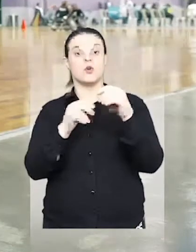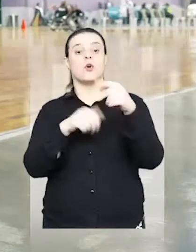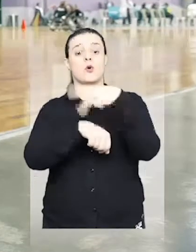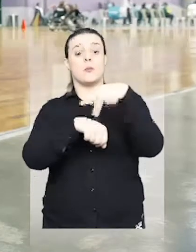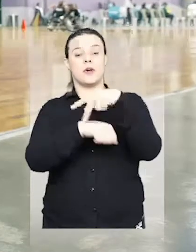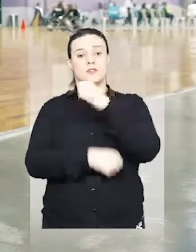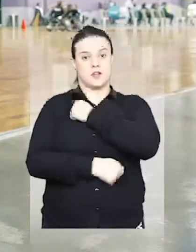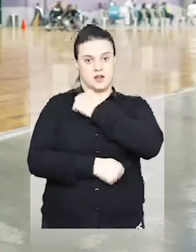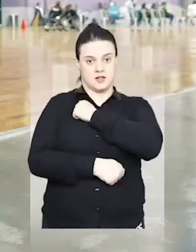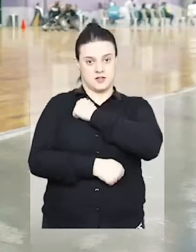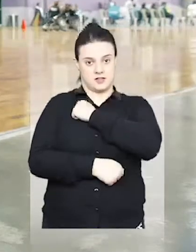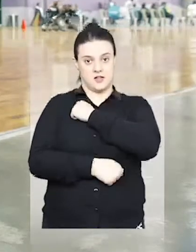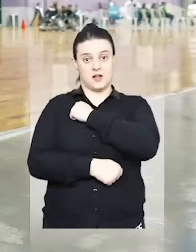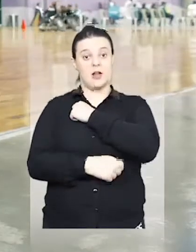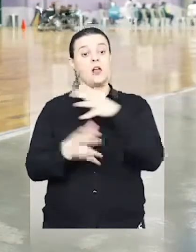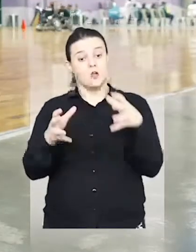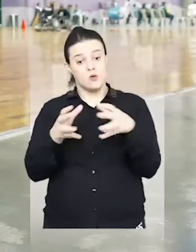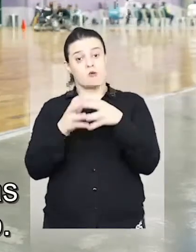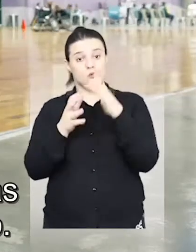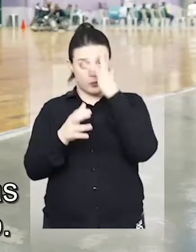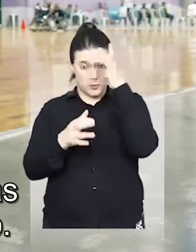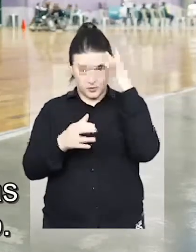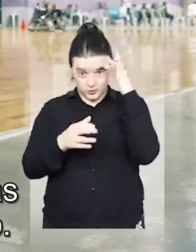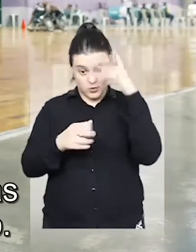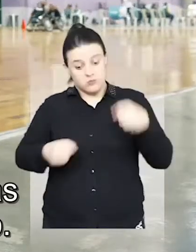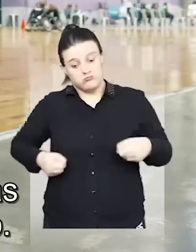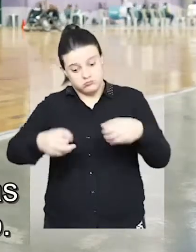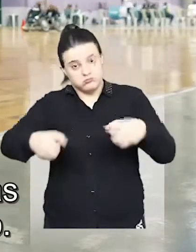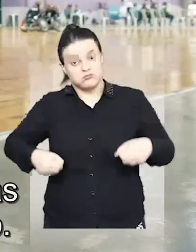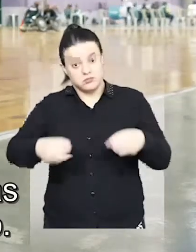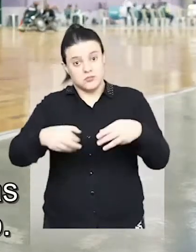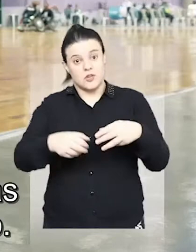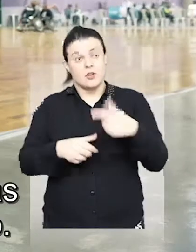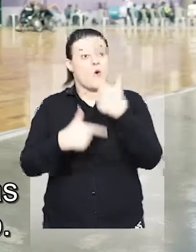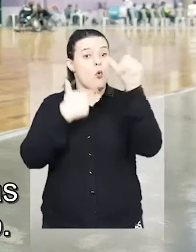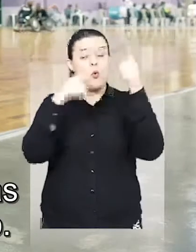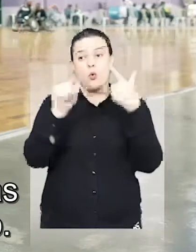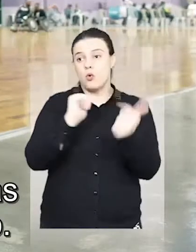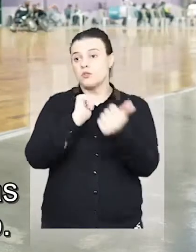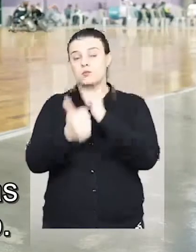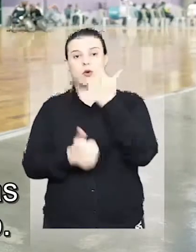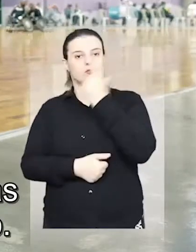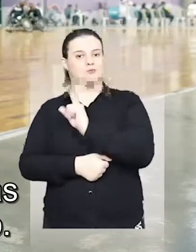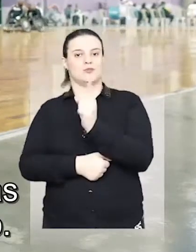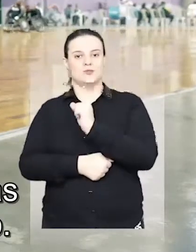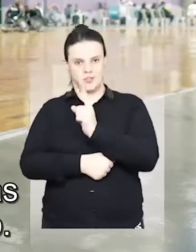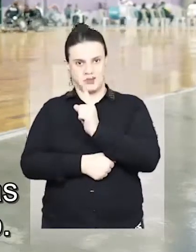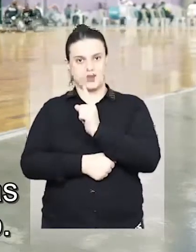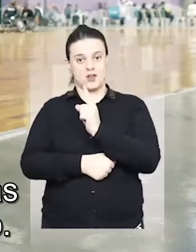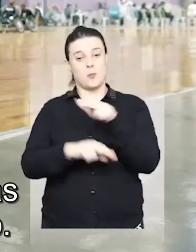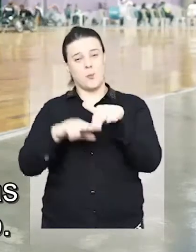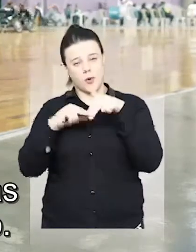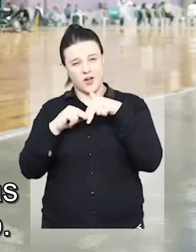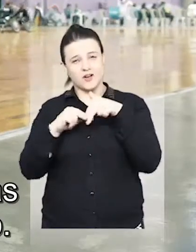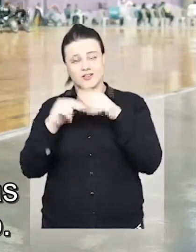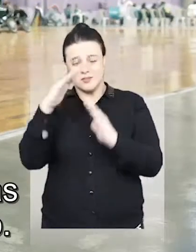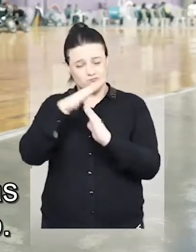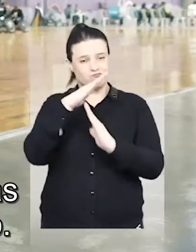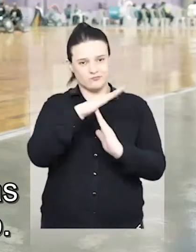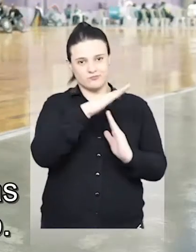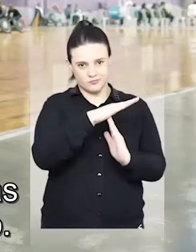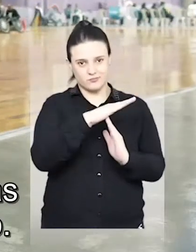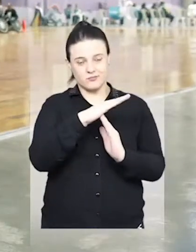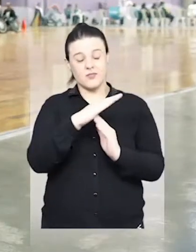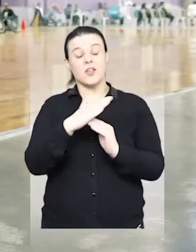no Canadá por um grupo de tetraplégicos, né, que não tinham condições em outras modalidades, pela limitação